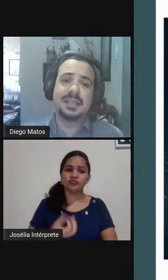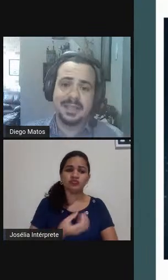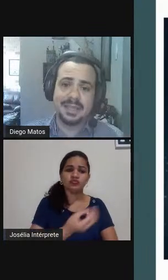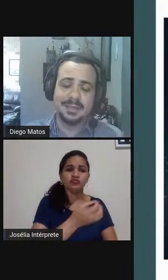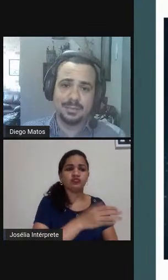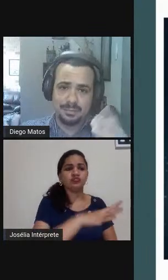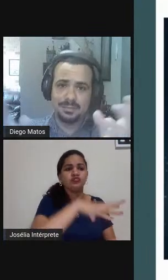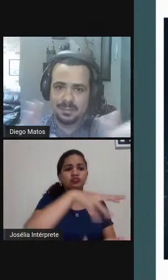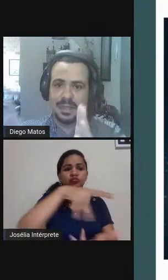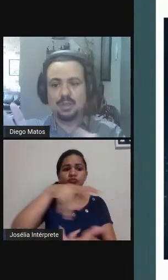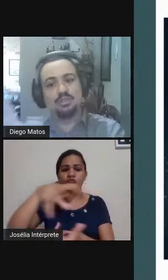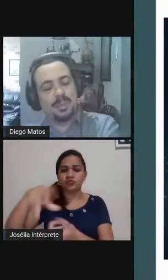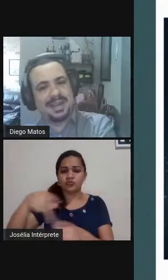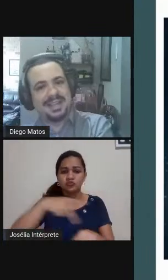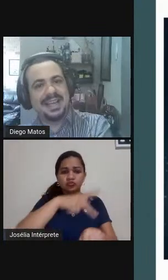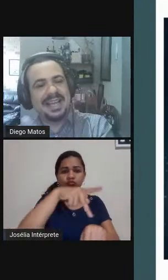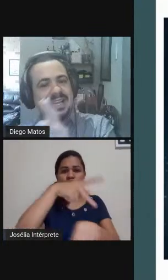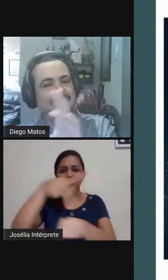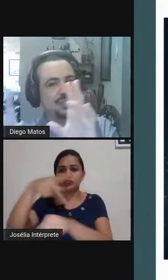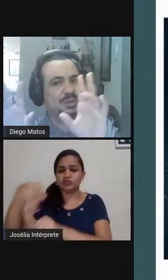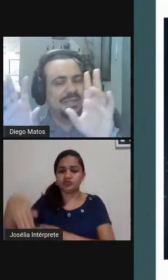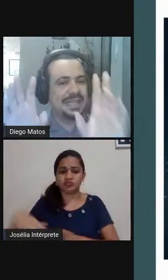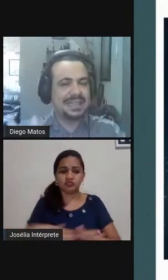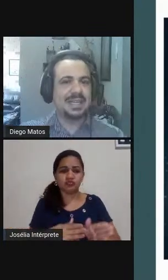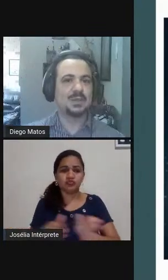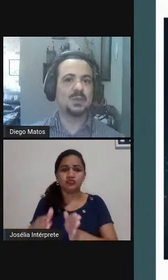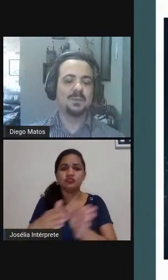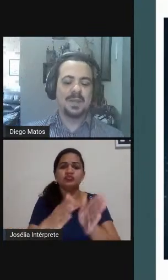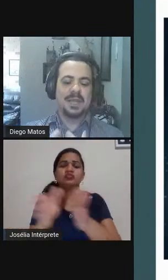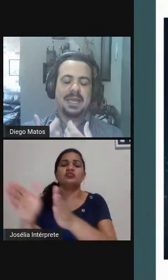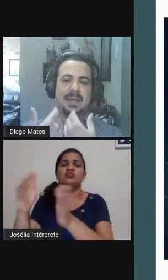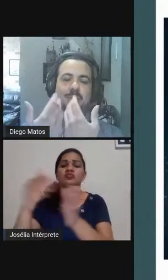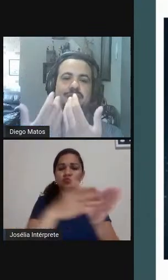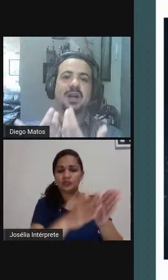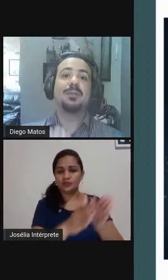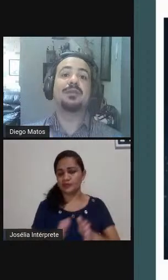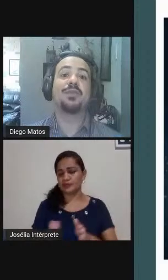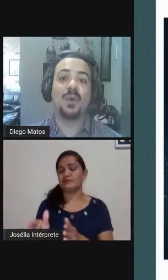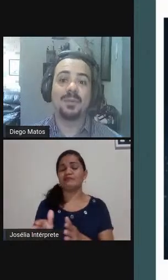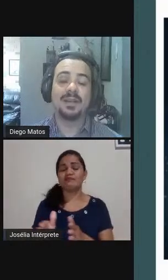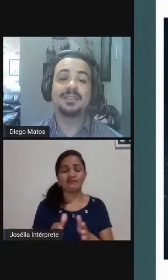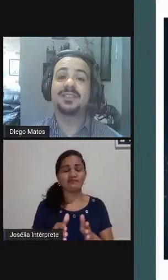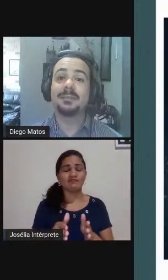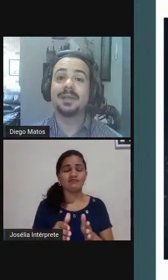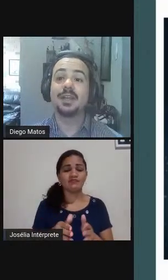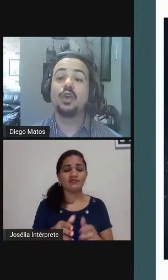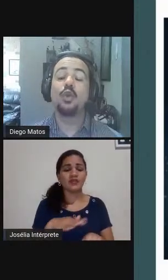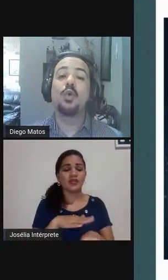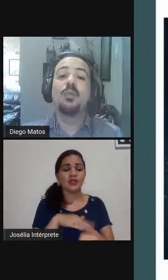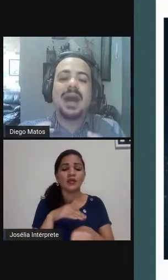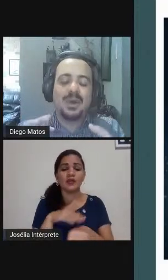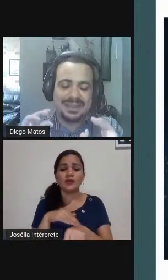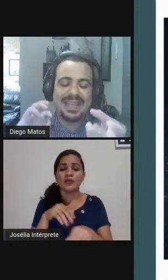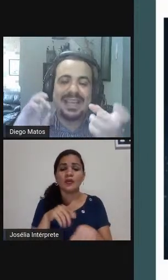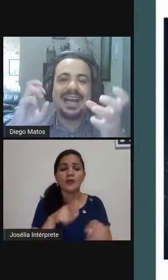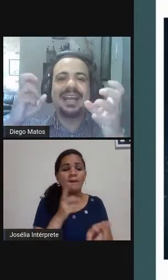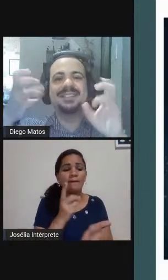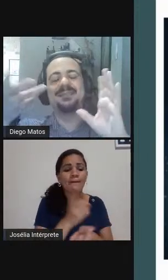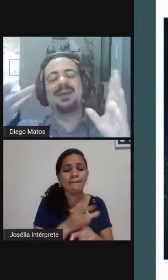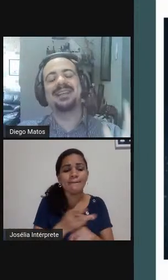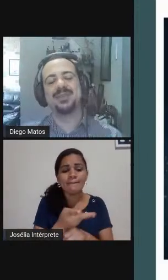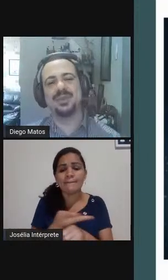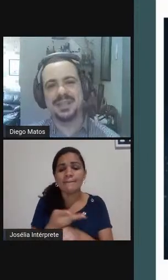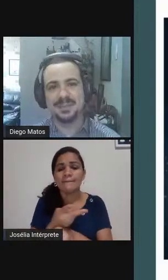reverter essa situação da terra Então até onde eu parei eles estão tentando buscar uma forma de saber como